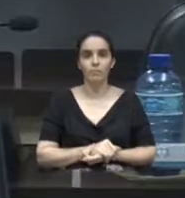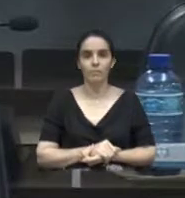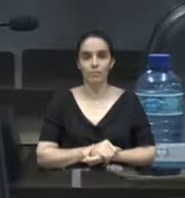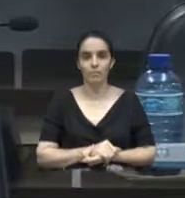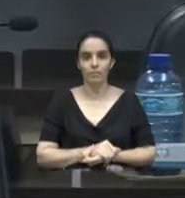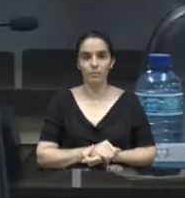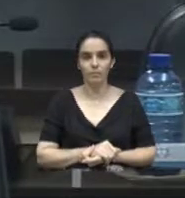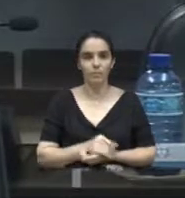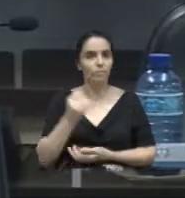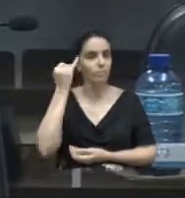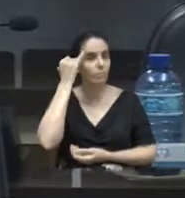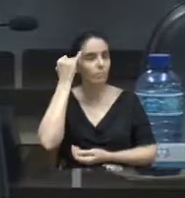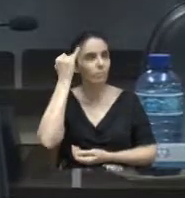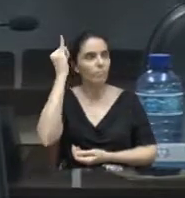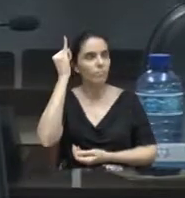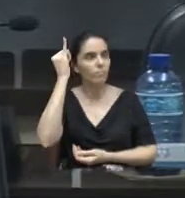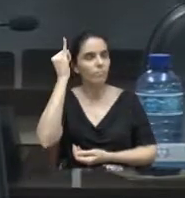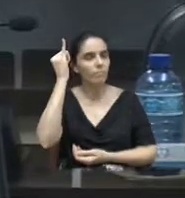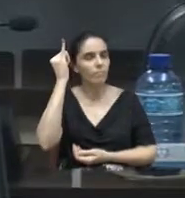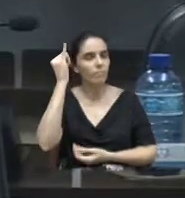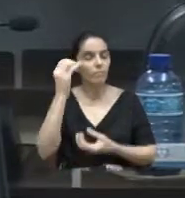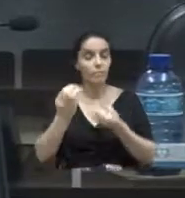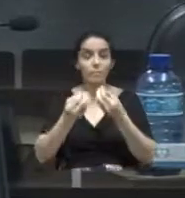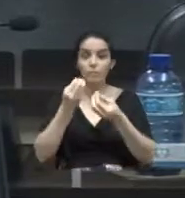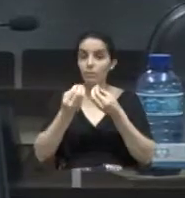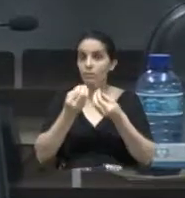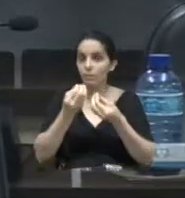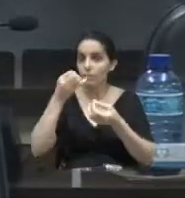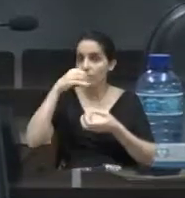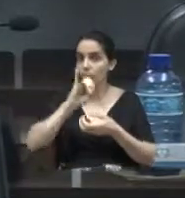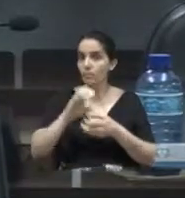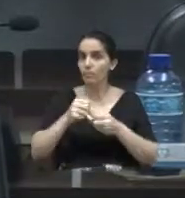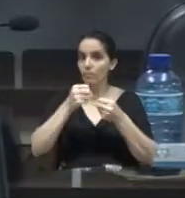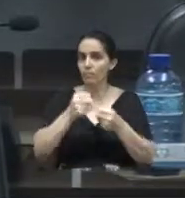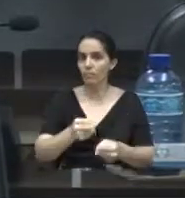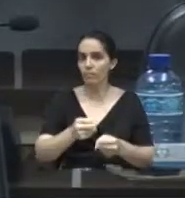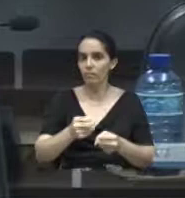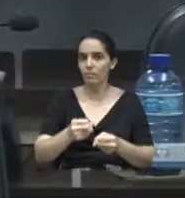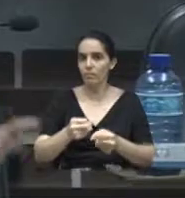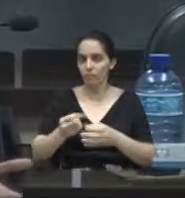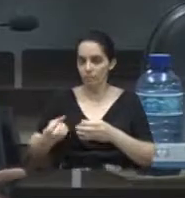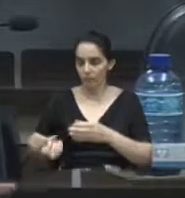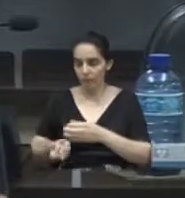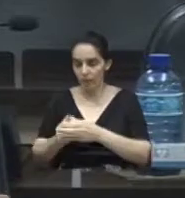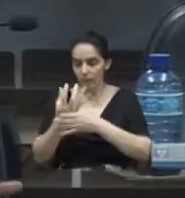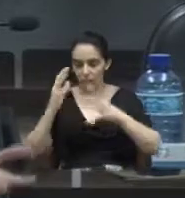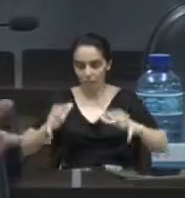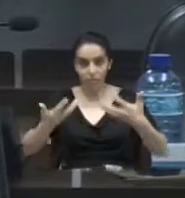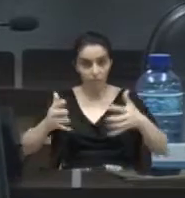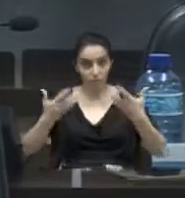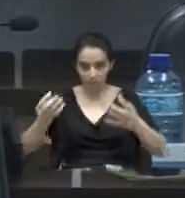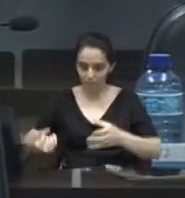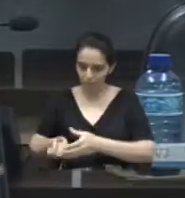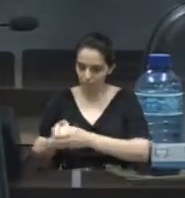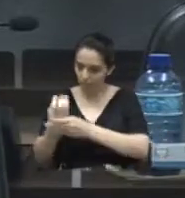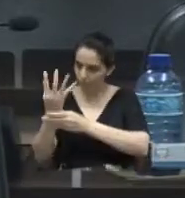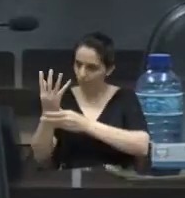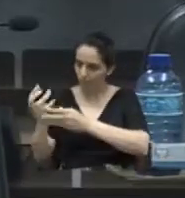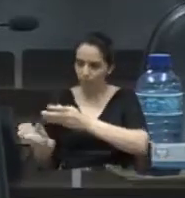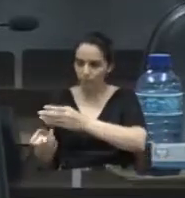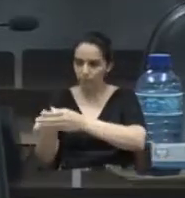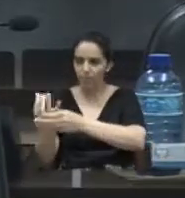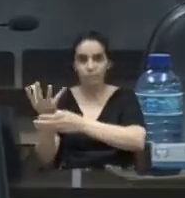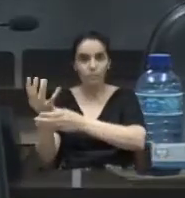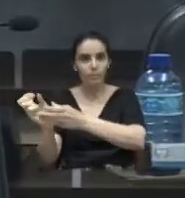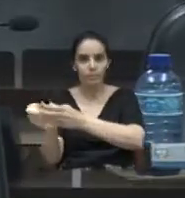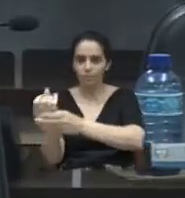desse requerimento é saber as condições de viabilidade para que essas hortas sejam realizadas. Em especial,